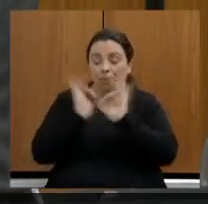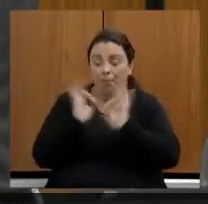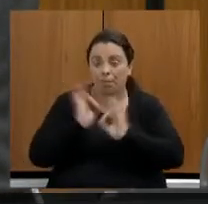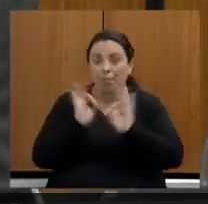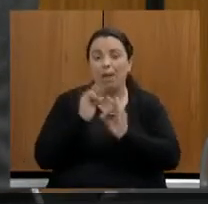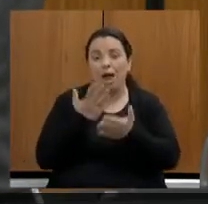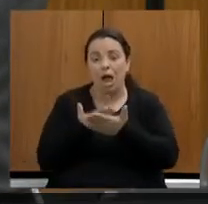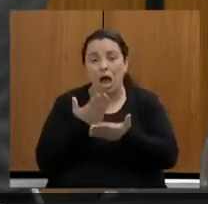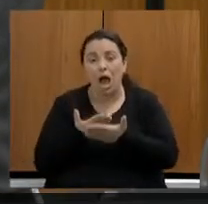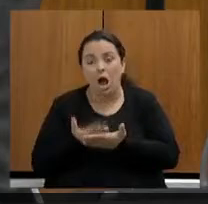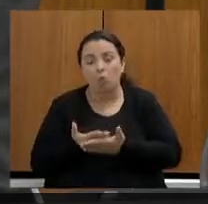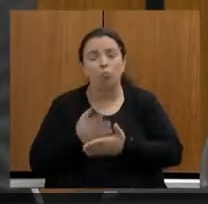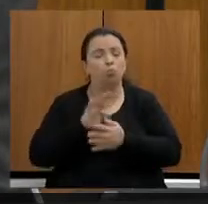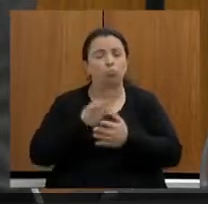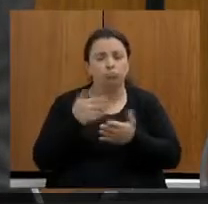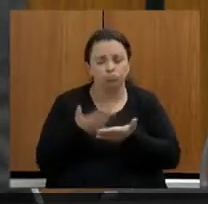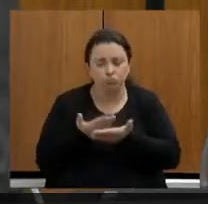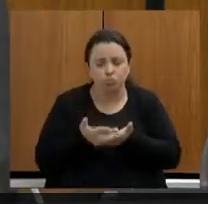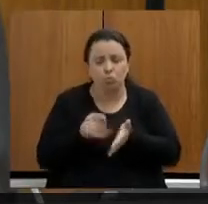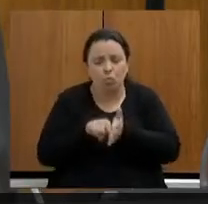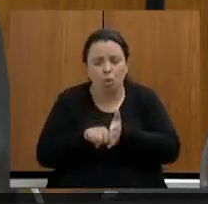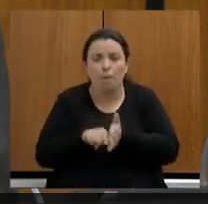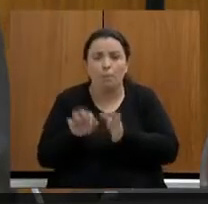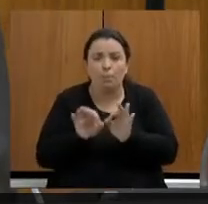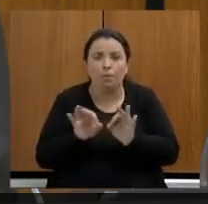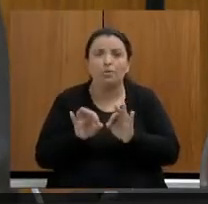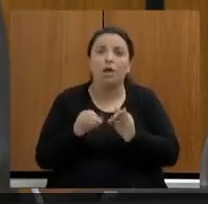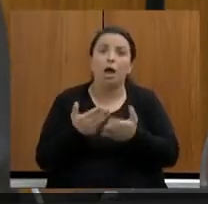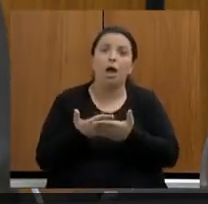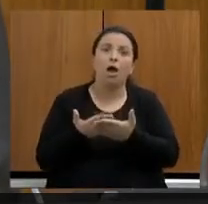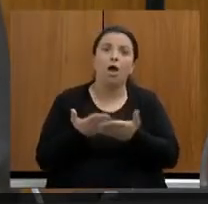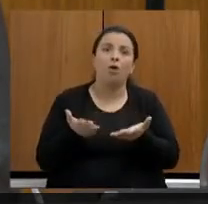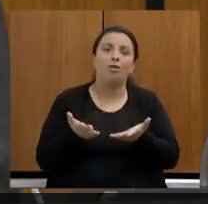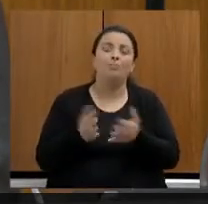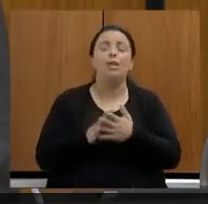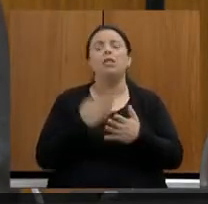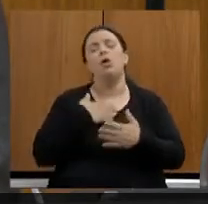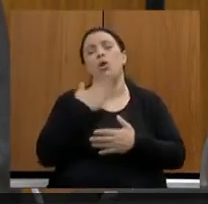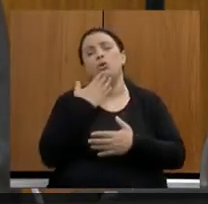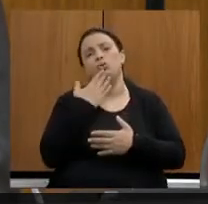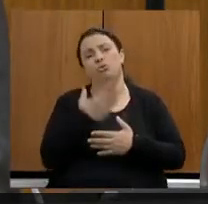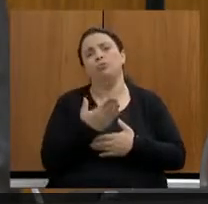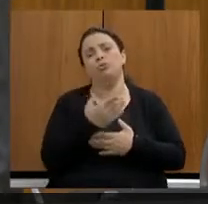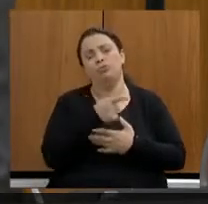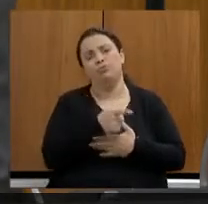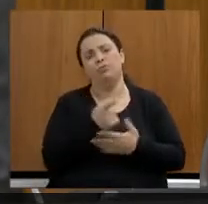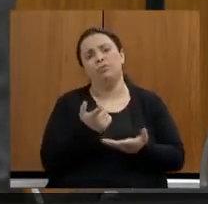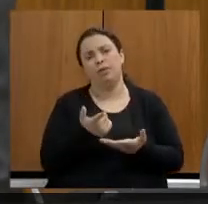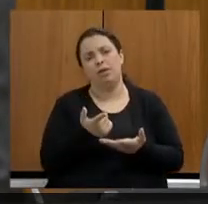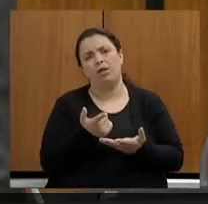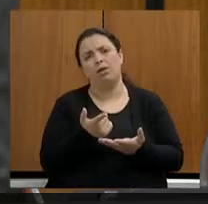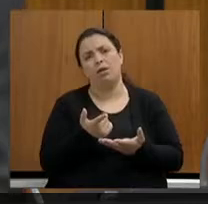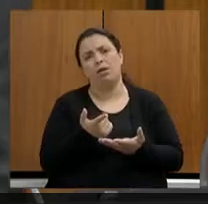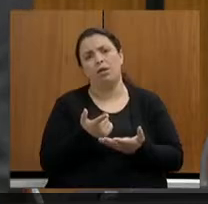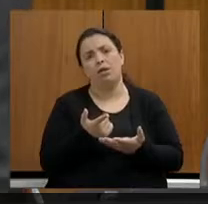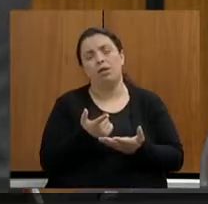o carecidamente nós estamos pedindo aqui nós que estamos aqui que a gente tá aí